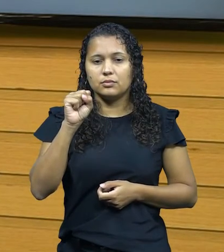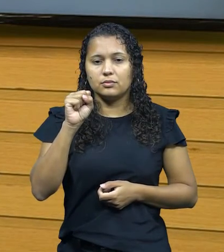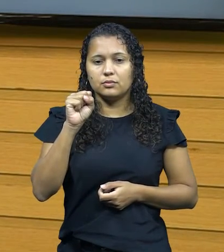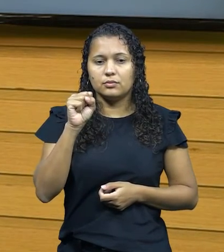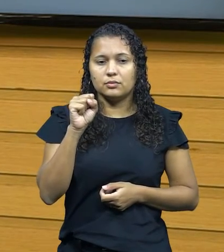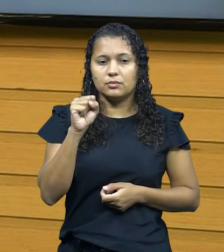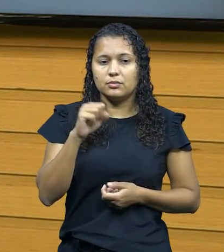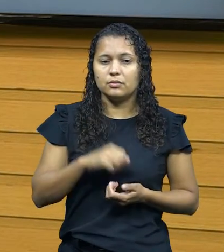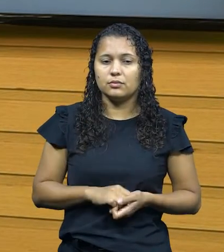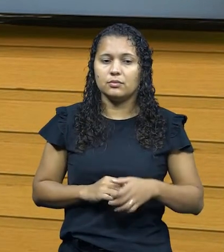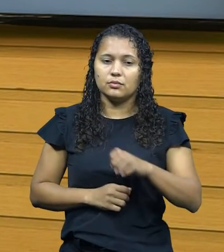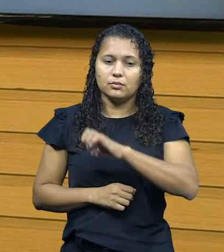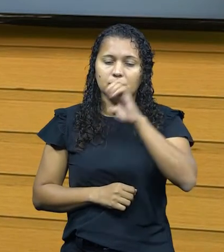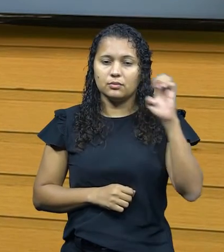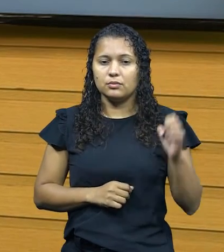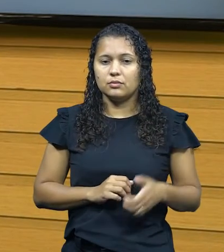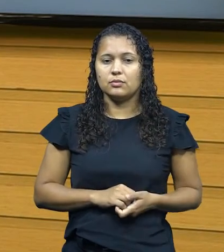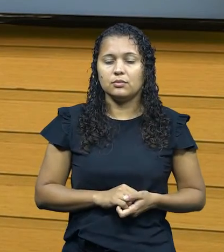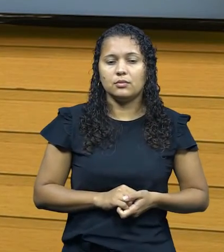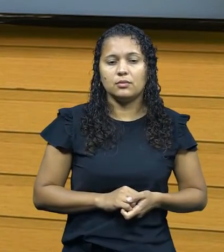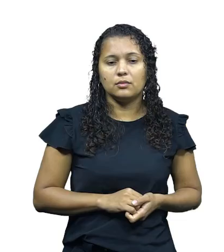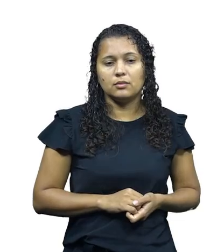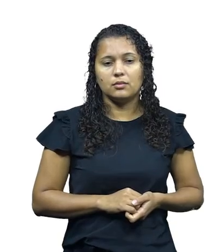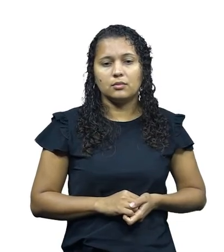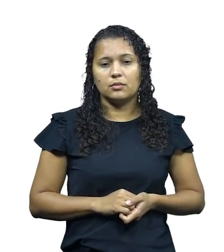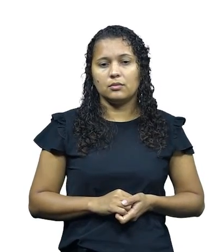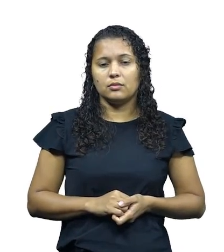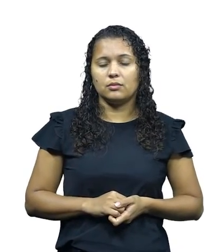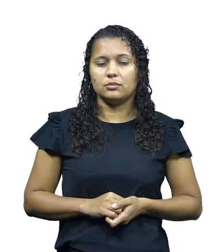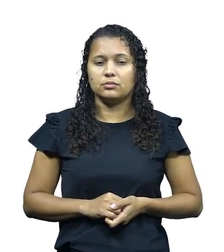plano vertical, do lado esquerdo aqui.